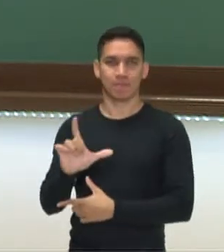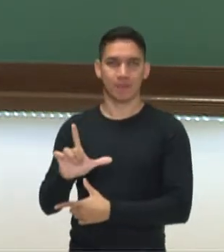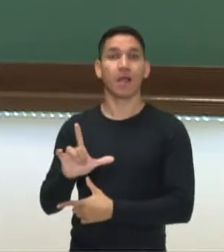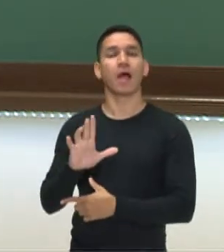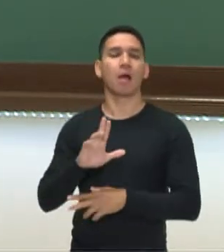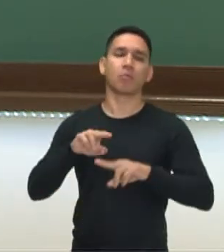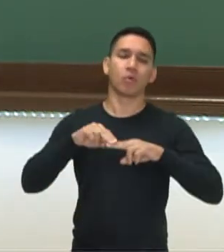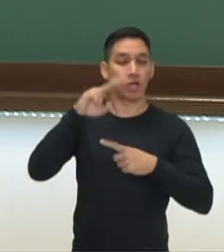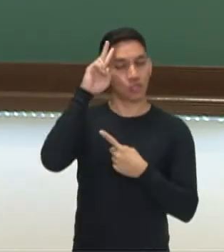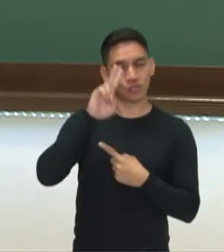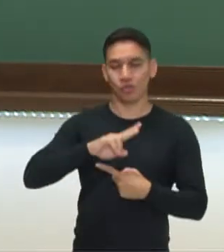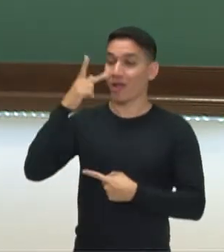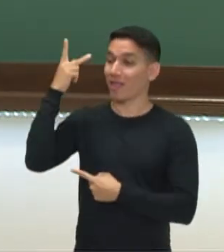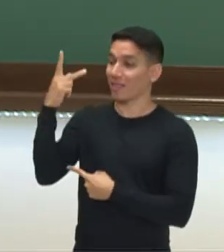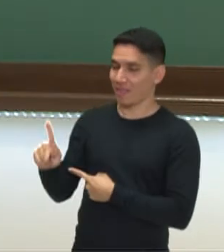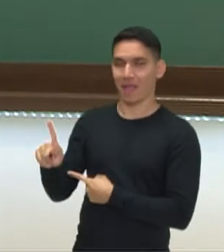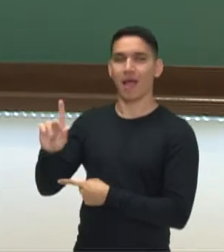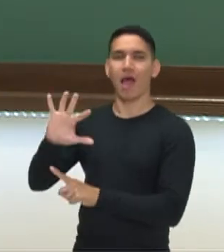traduzindo para o português.